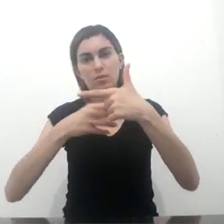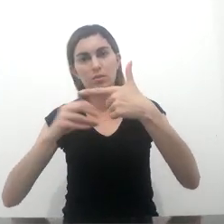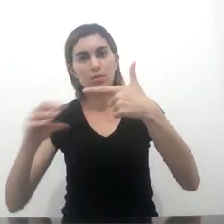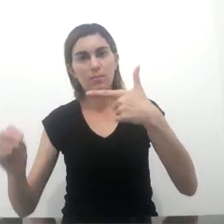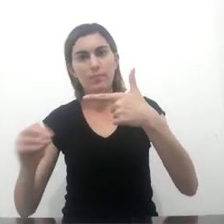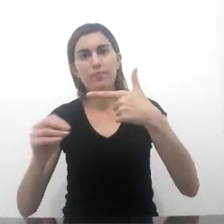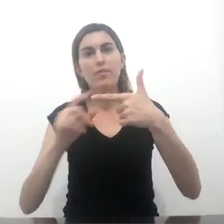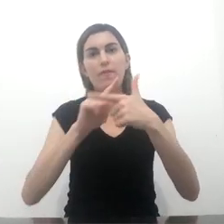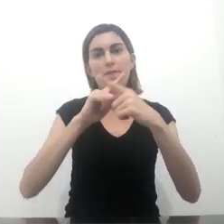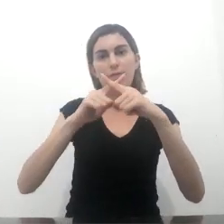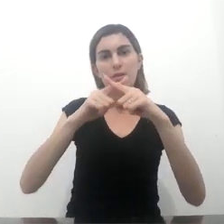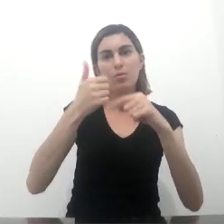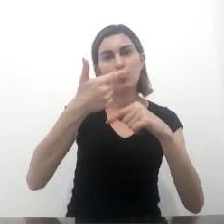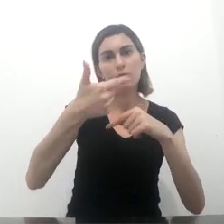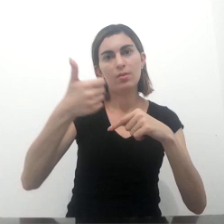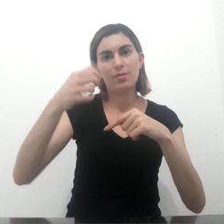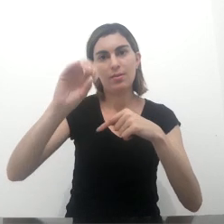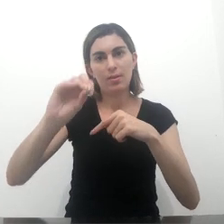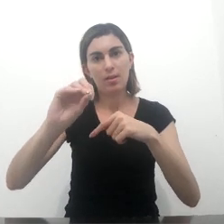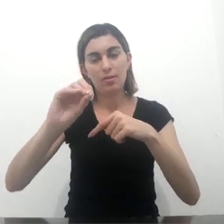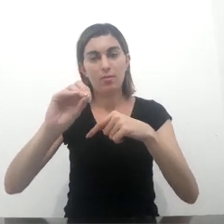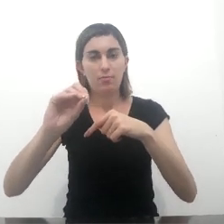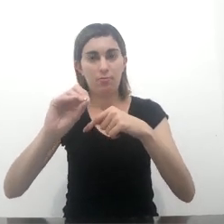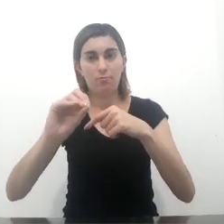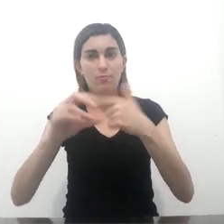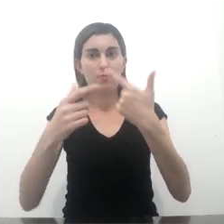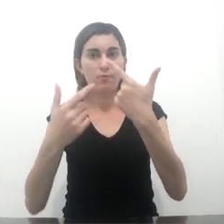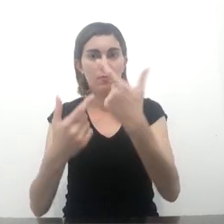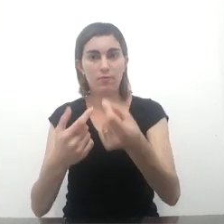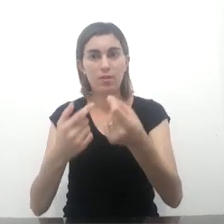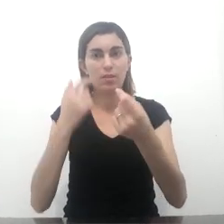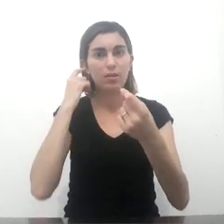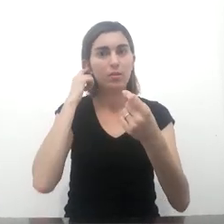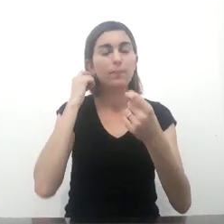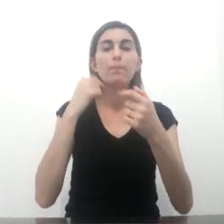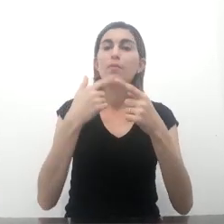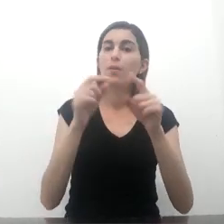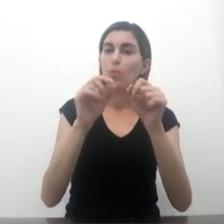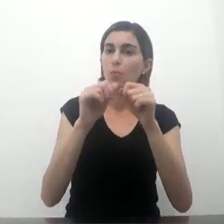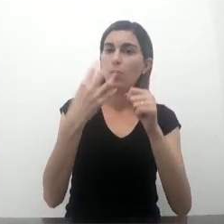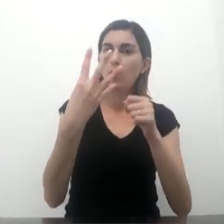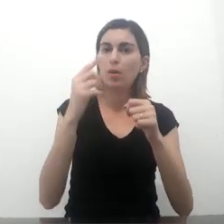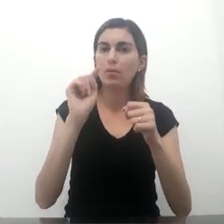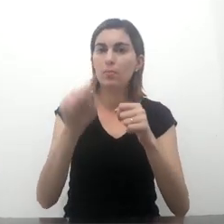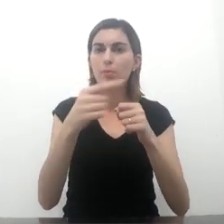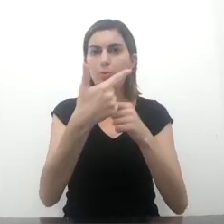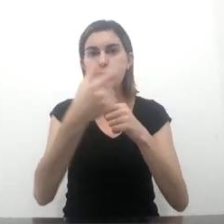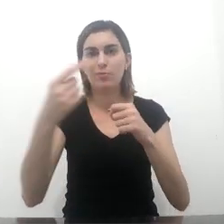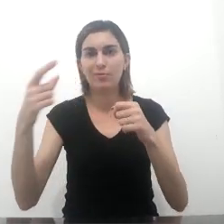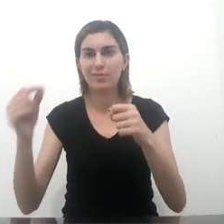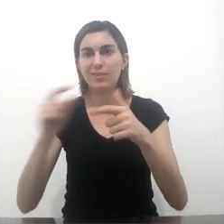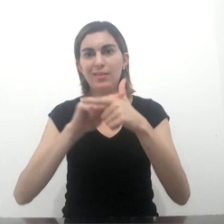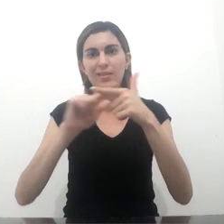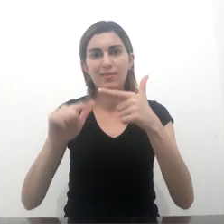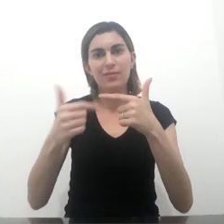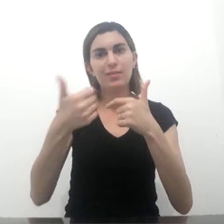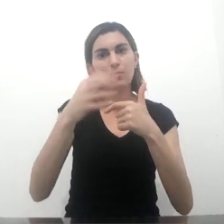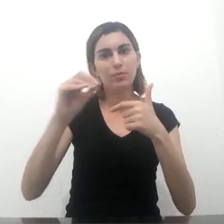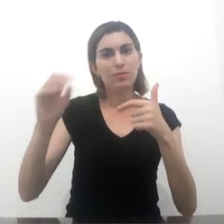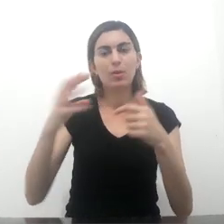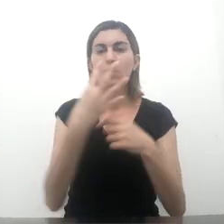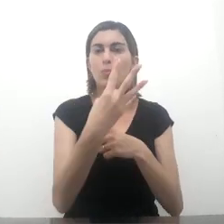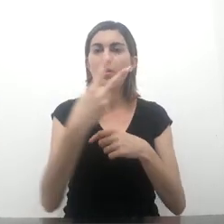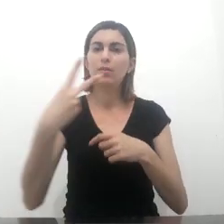100 vezes 210. Realizando a multiplicação de 20 vezes 210, 4.200. Dividido por